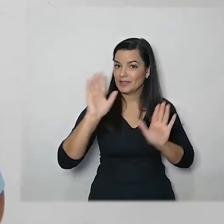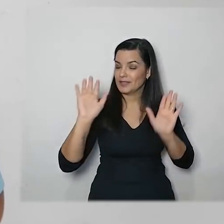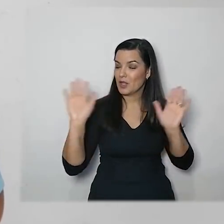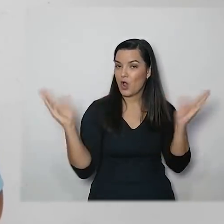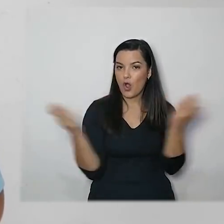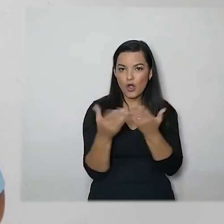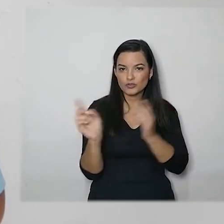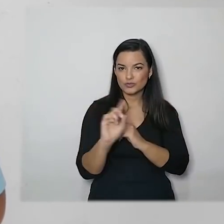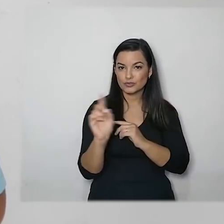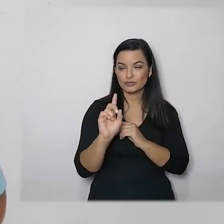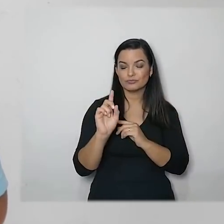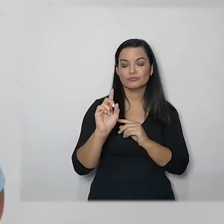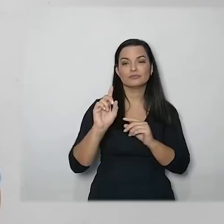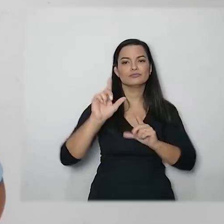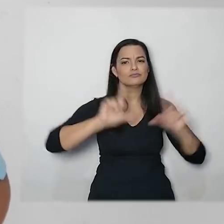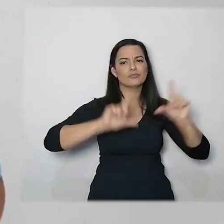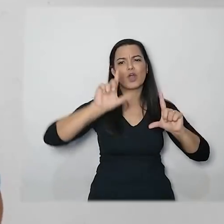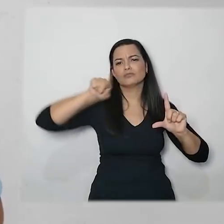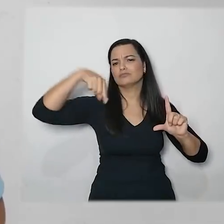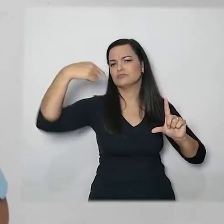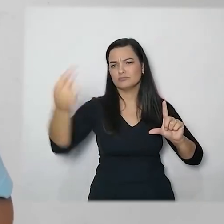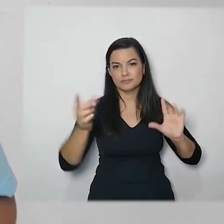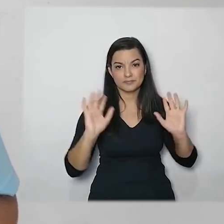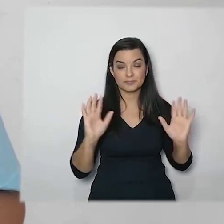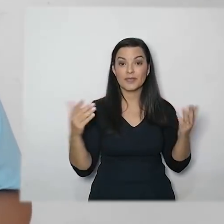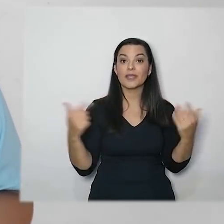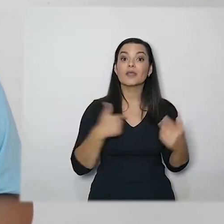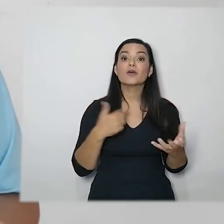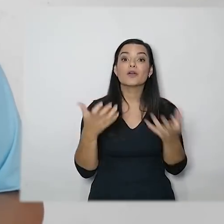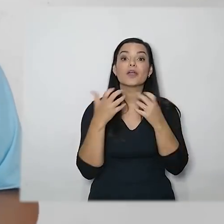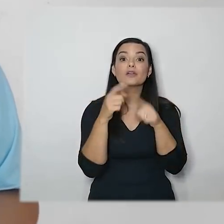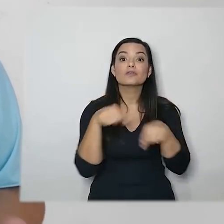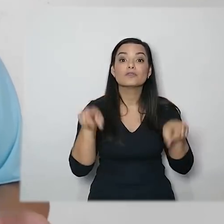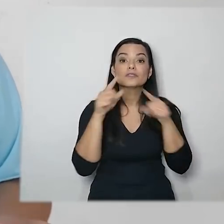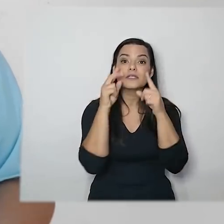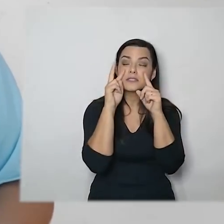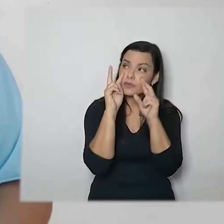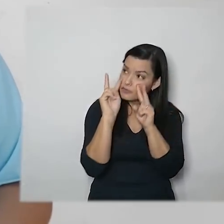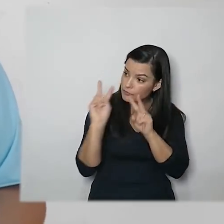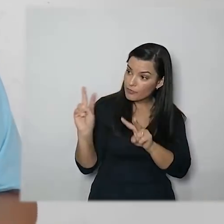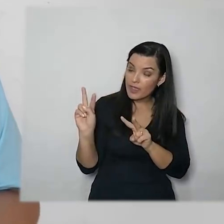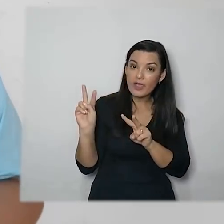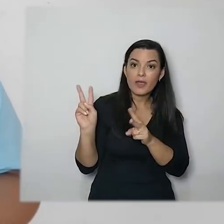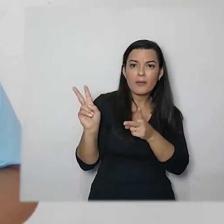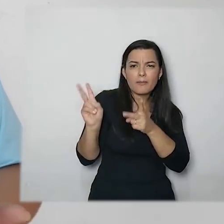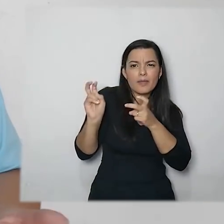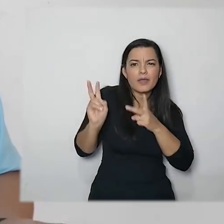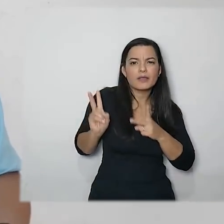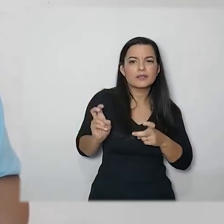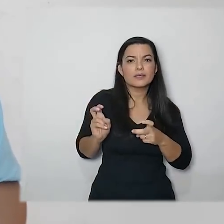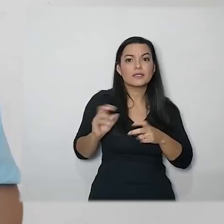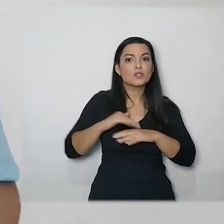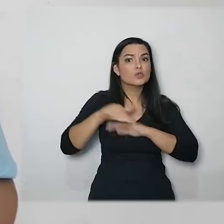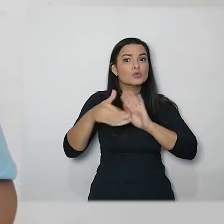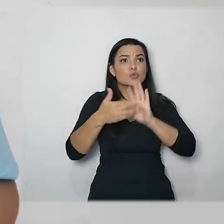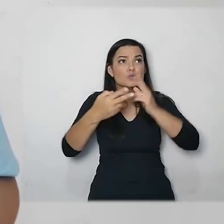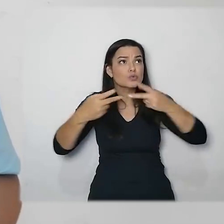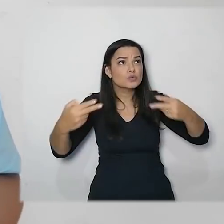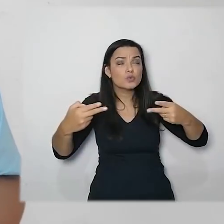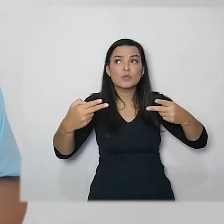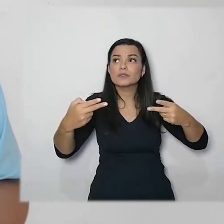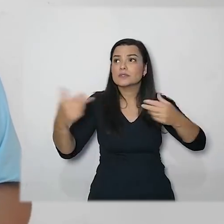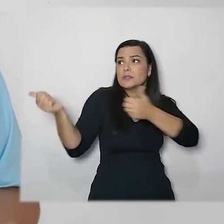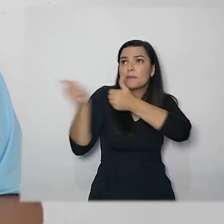no programa de hoje, tá? O que a Pro quer é que vocês percebam que tudo que nós temos à